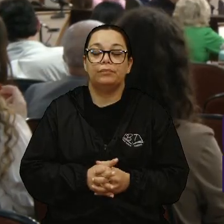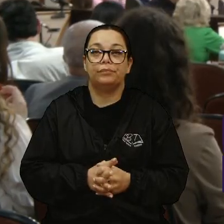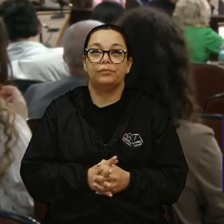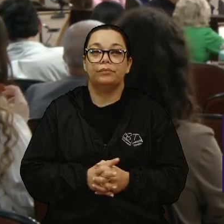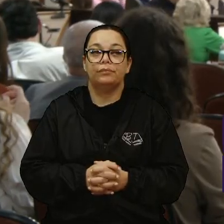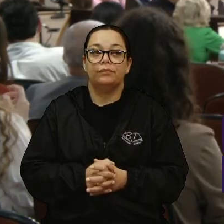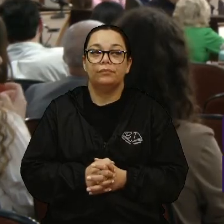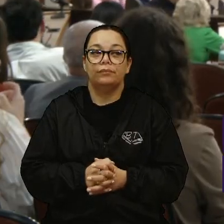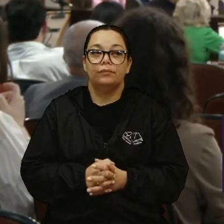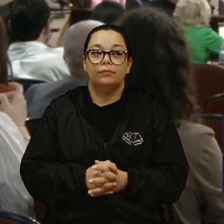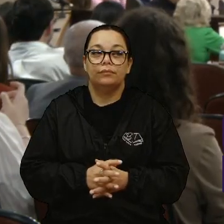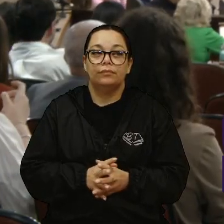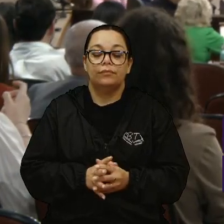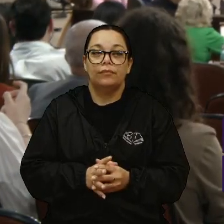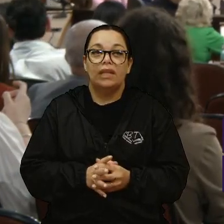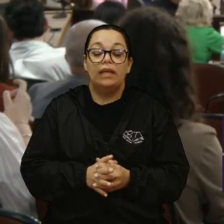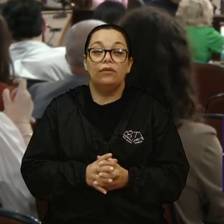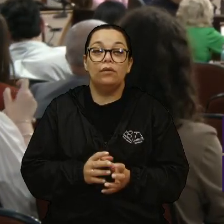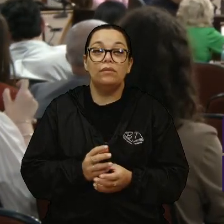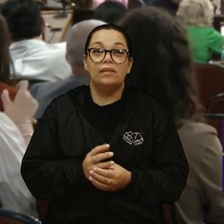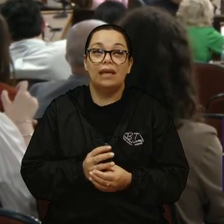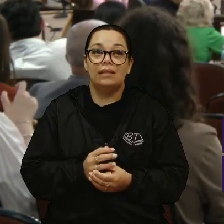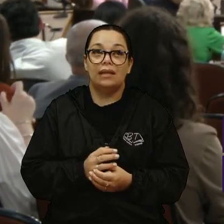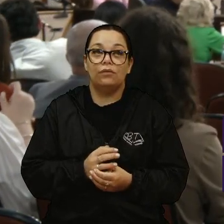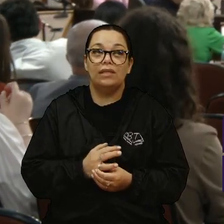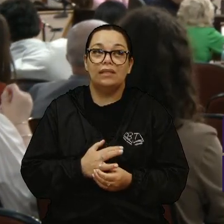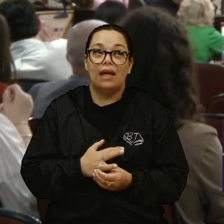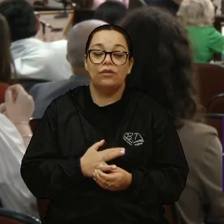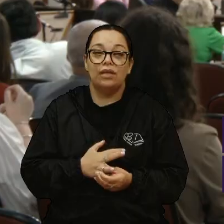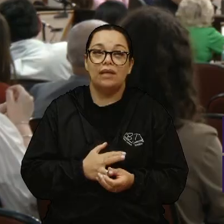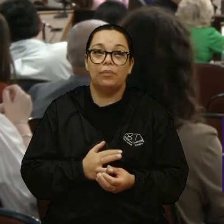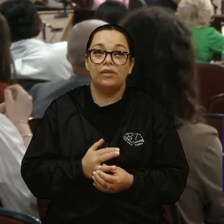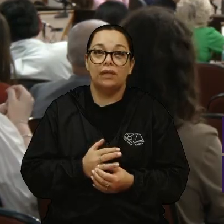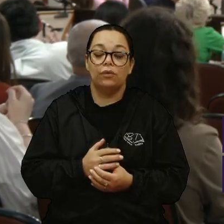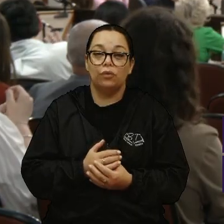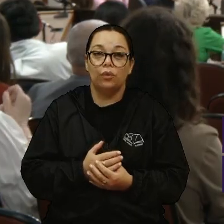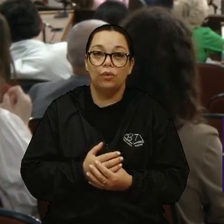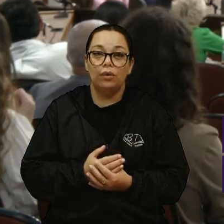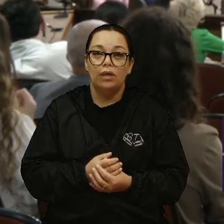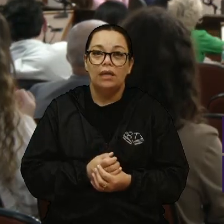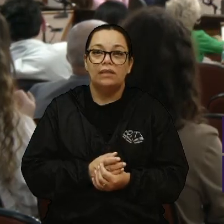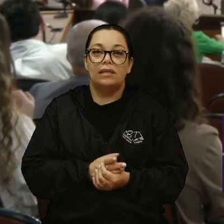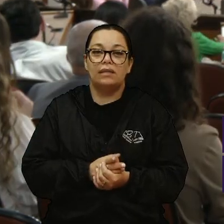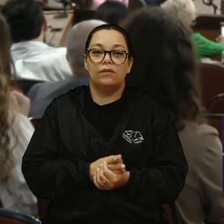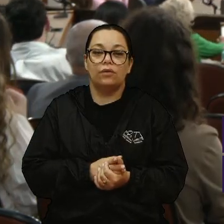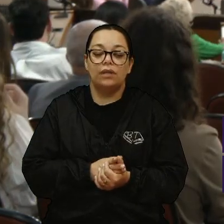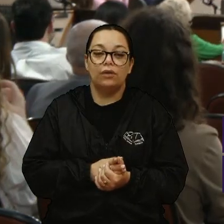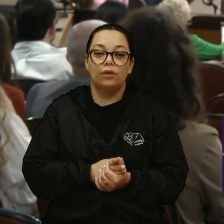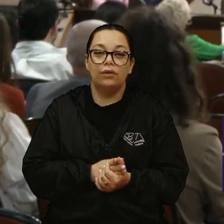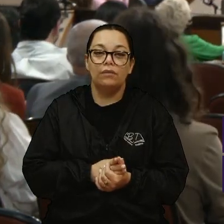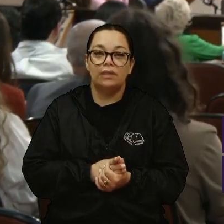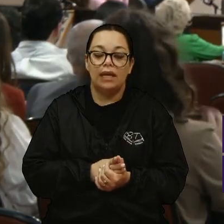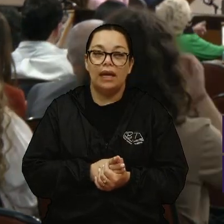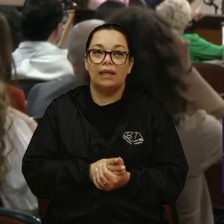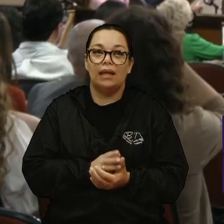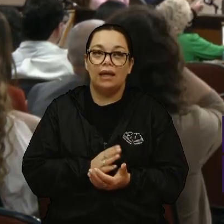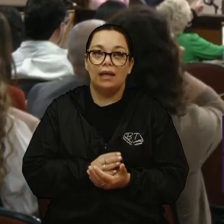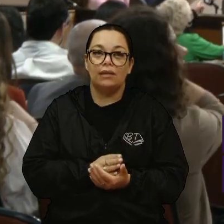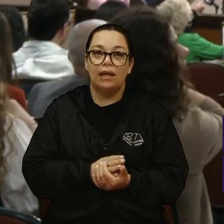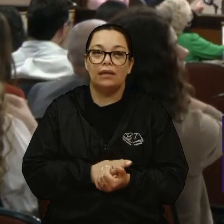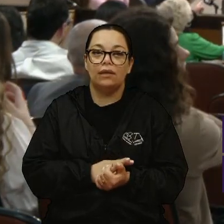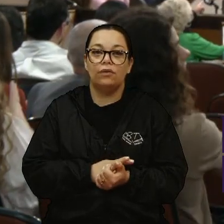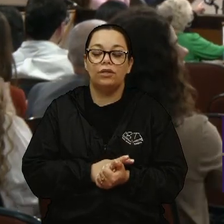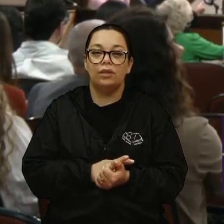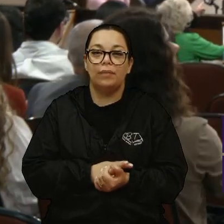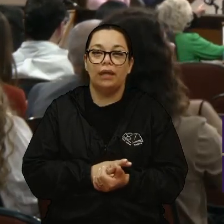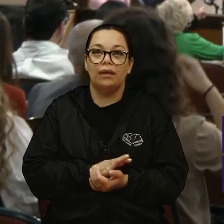Paim Camardelo, ela que é mestra, doutora em serviço social e recebe essa medalha pelo reconhecimento